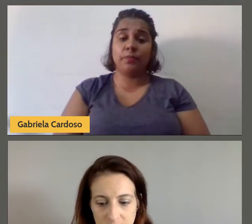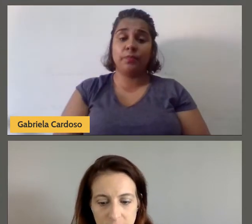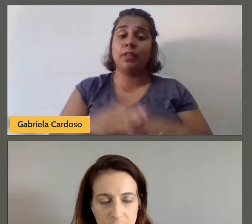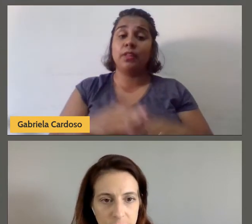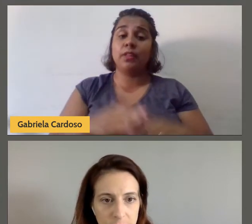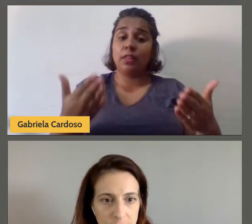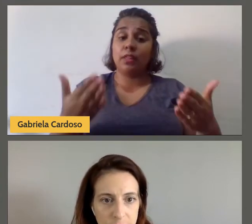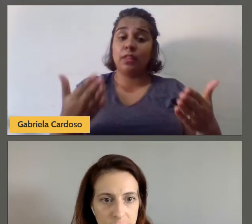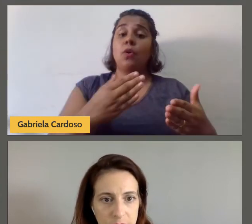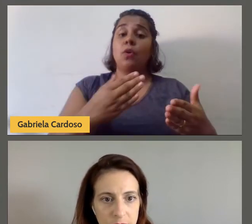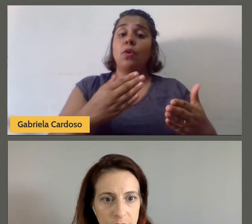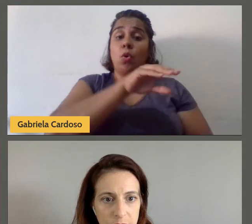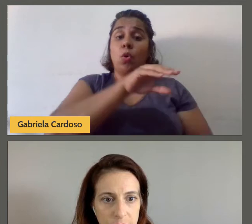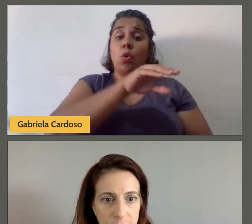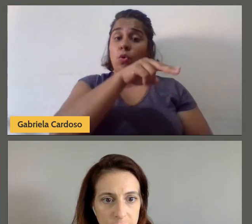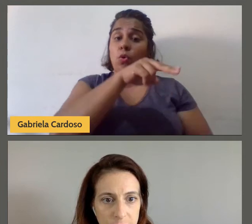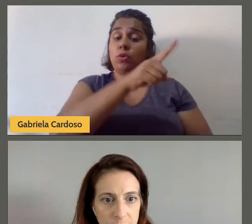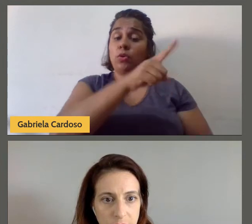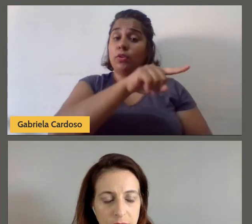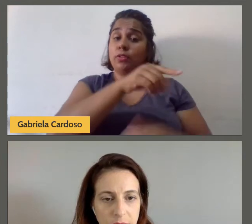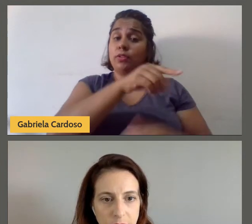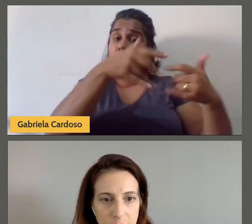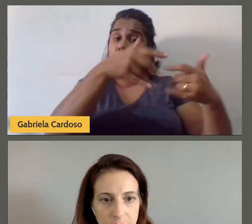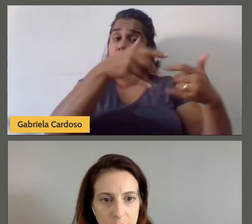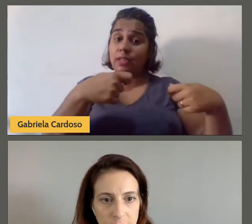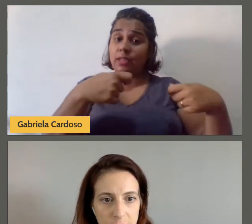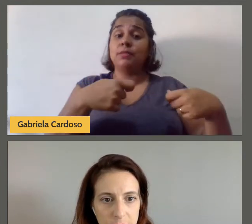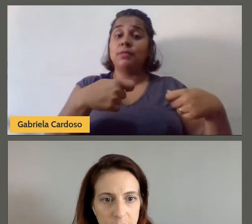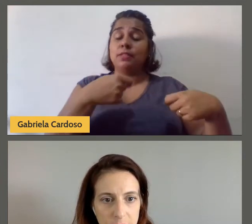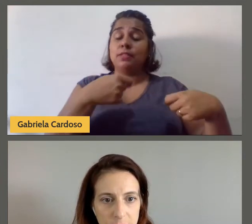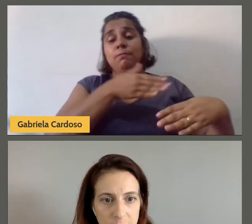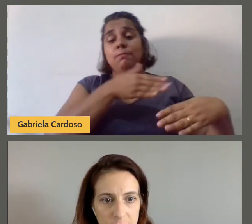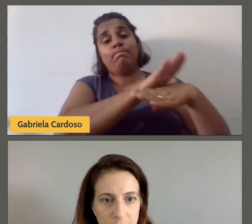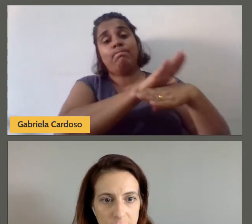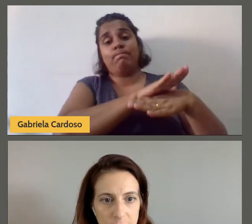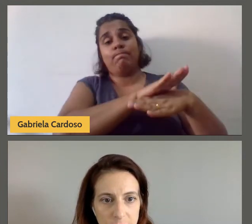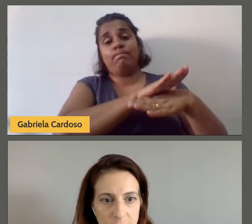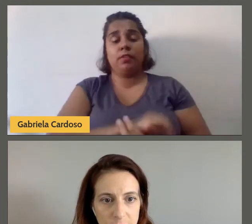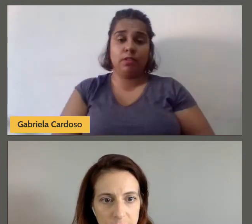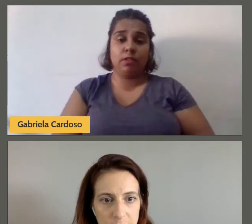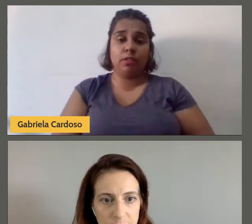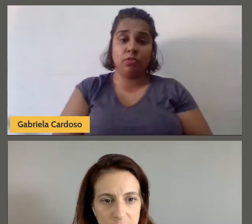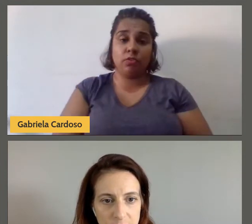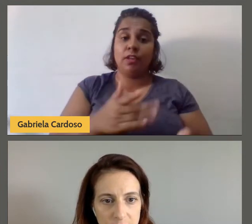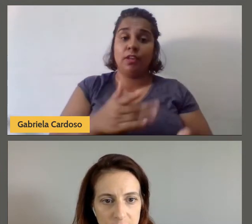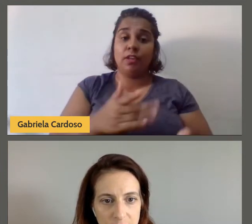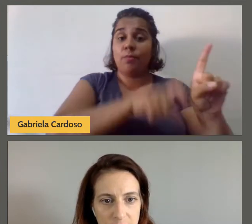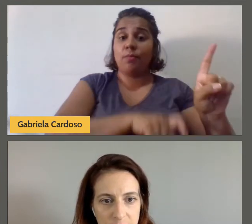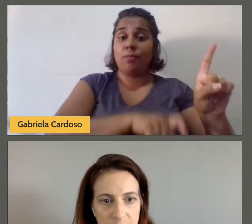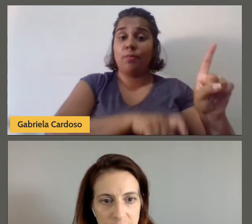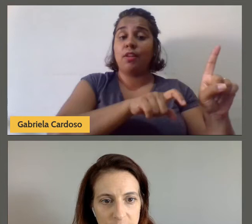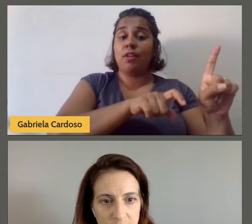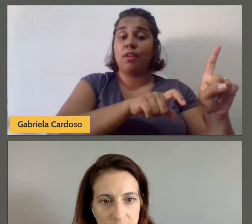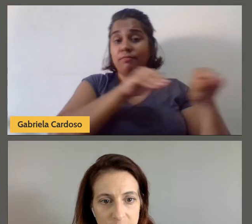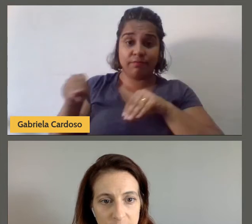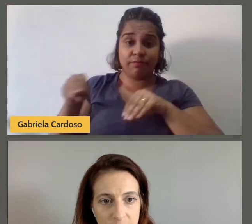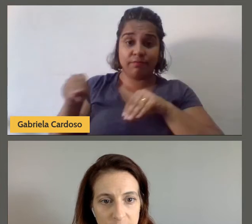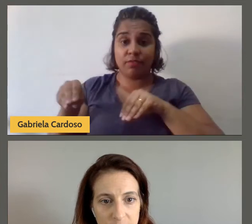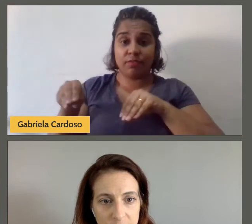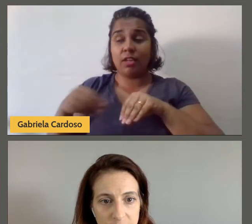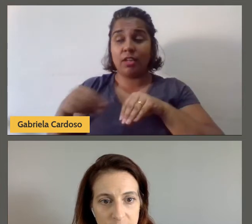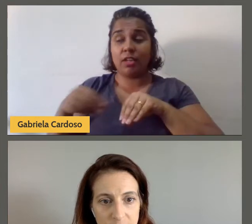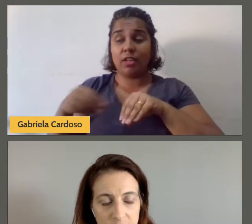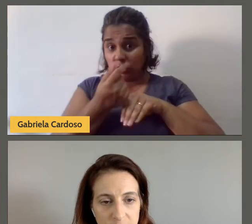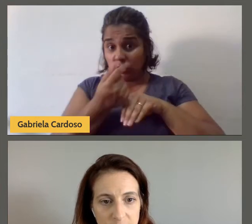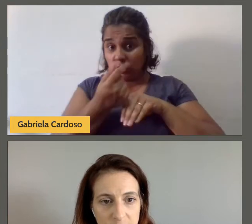isso. Mas a Ilmari chegou e ela, enfim, veio com, enfim, algumas economias ainda,